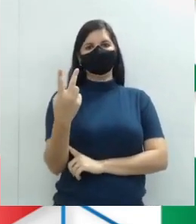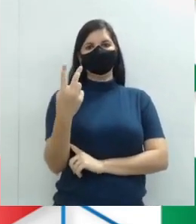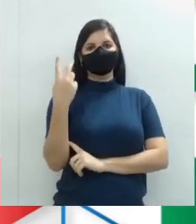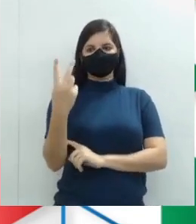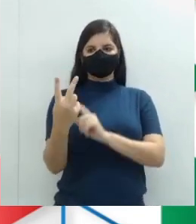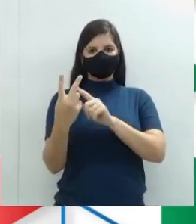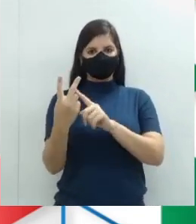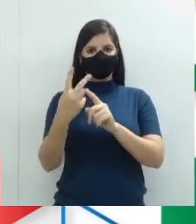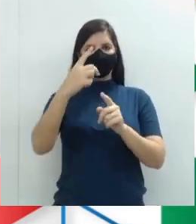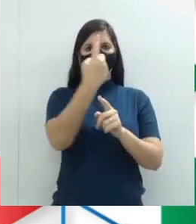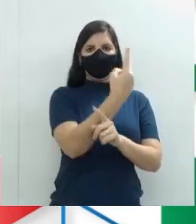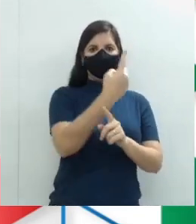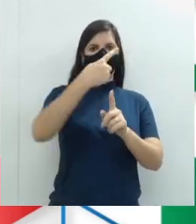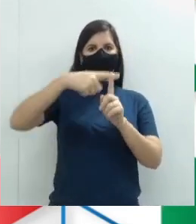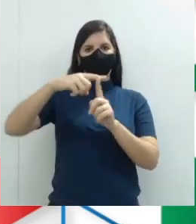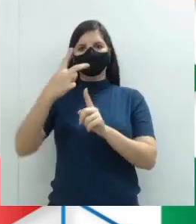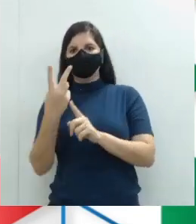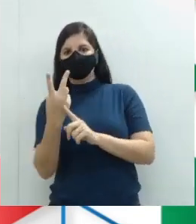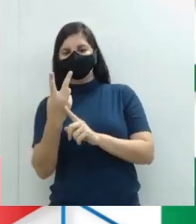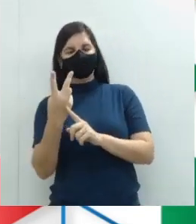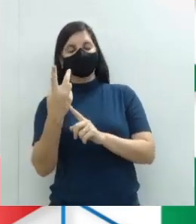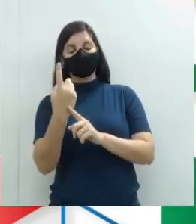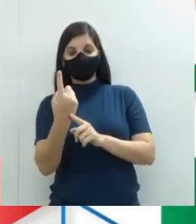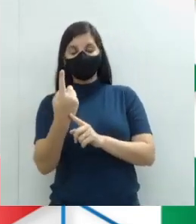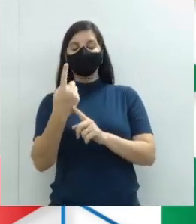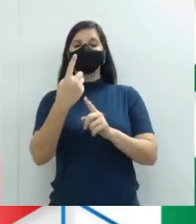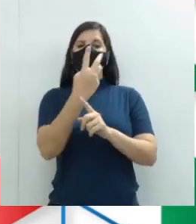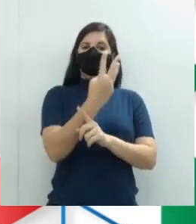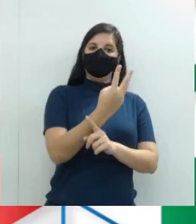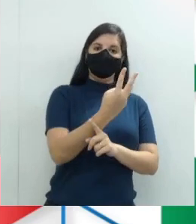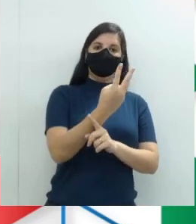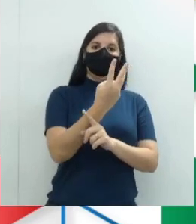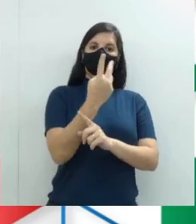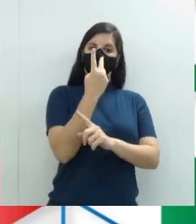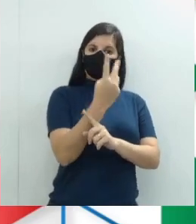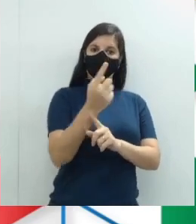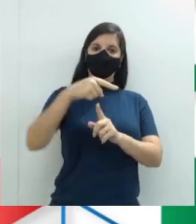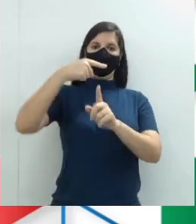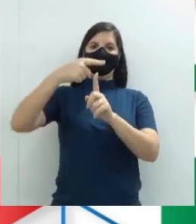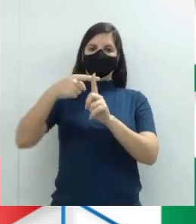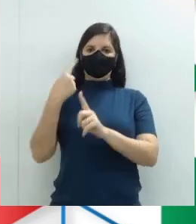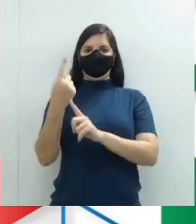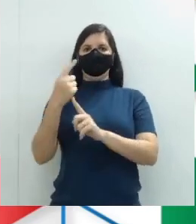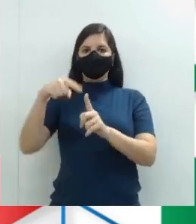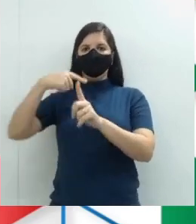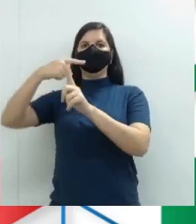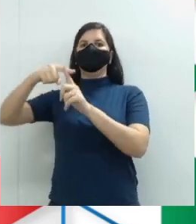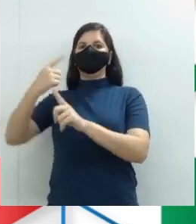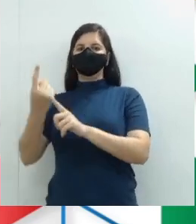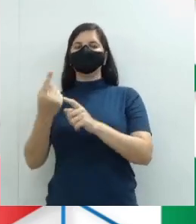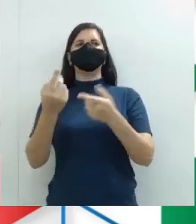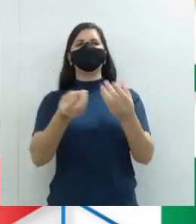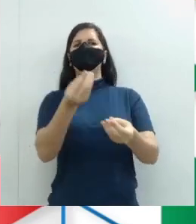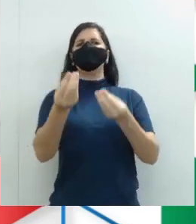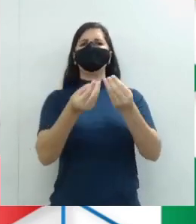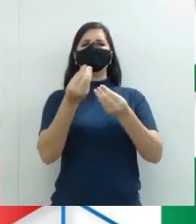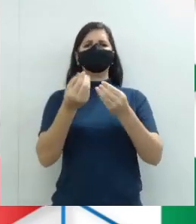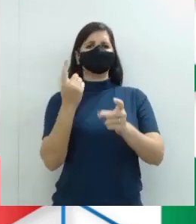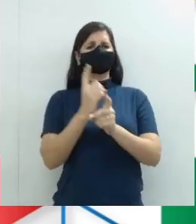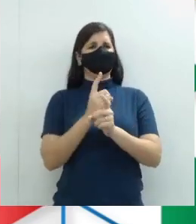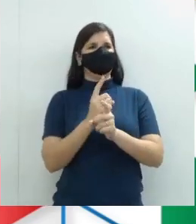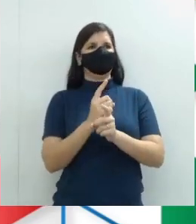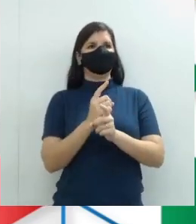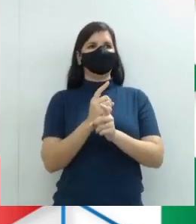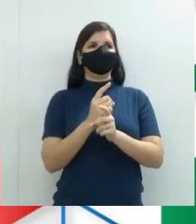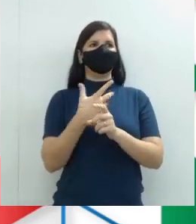por 1 mais 1. O 3 é formado por 2 mais 1, ou seja, eu sempre adiciono 1. E na álgebra, como é que eu vou descobrir? É aí